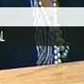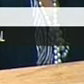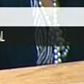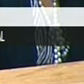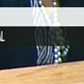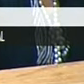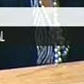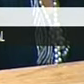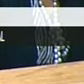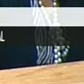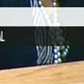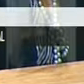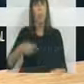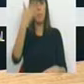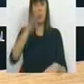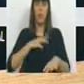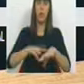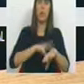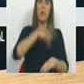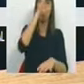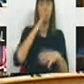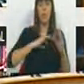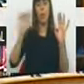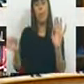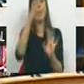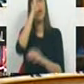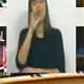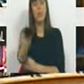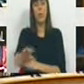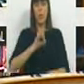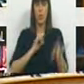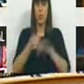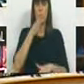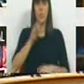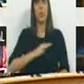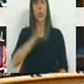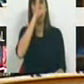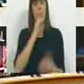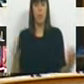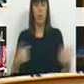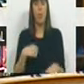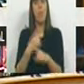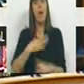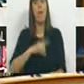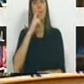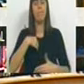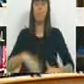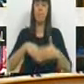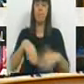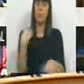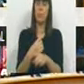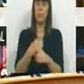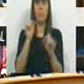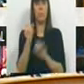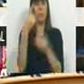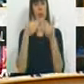Obrigado, Sr. Presidente, Srs. Membros do Governo, Sr. Primeiro-Ministro, Srs. e Srs. Deputados, Sr. Ministro, também quero transmitir os meus cumprimentos pela